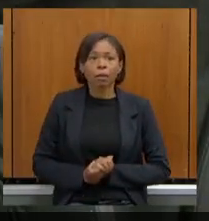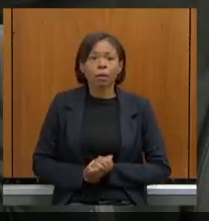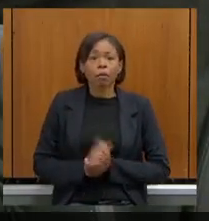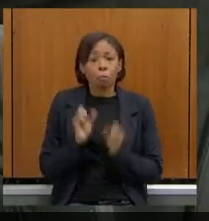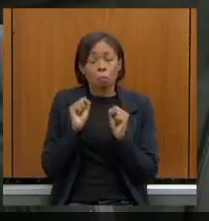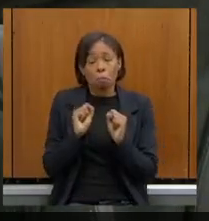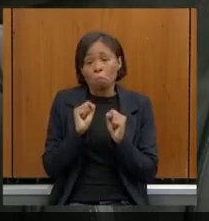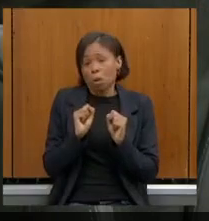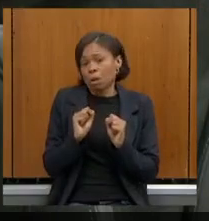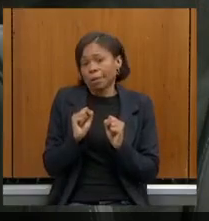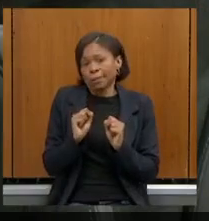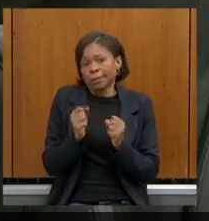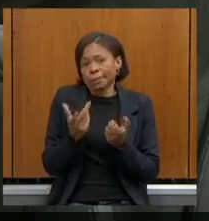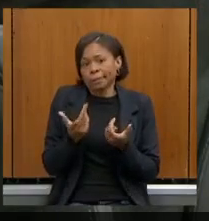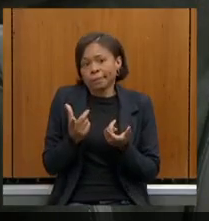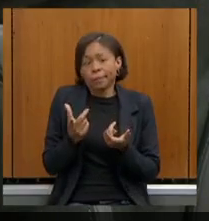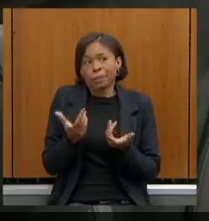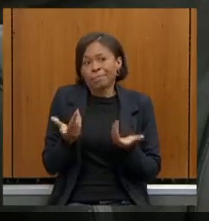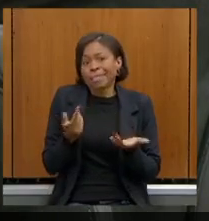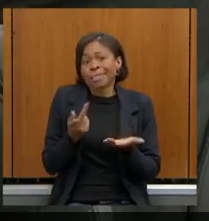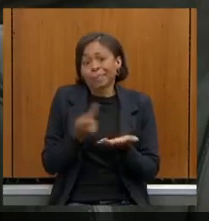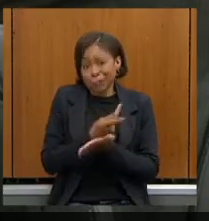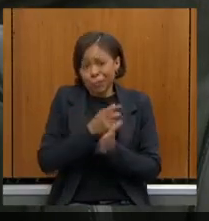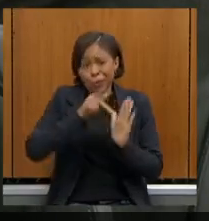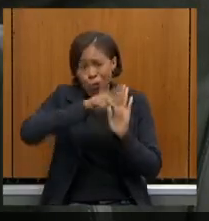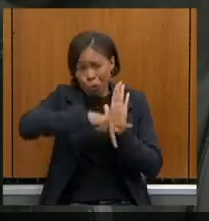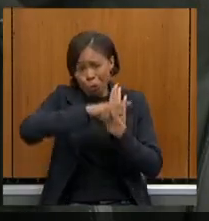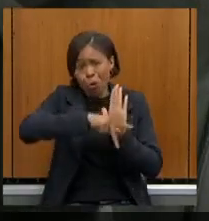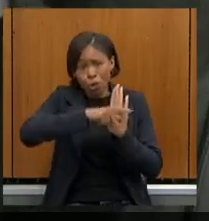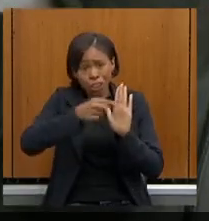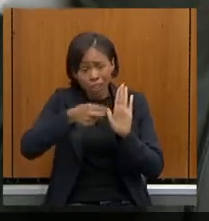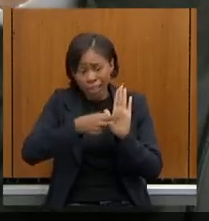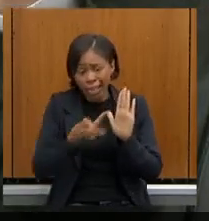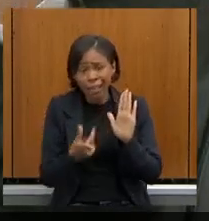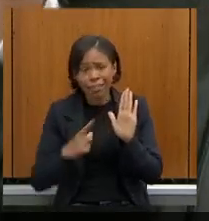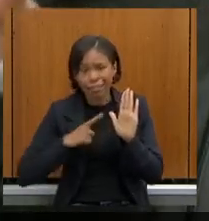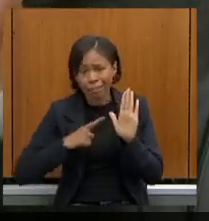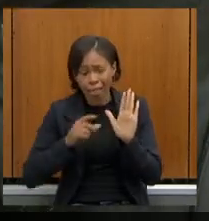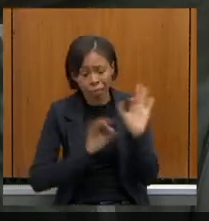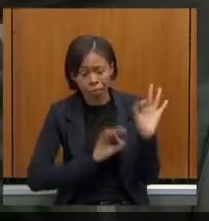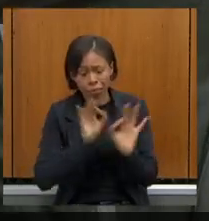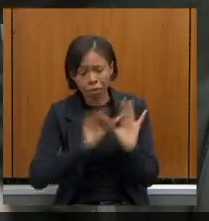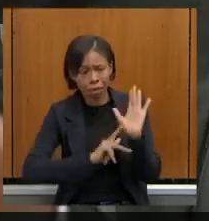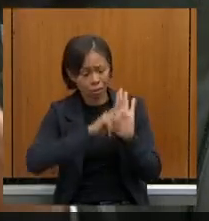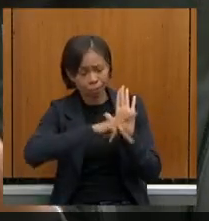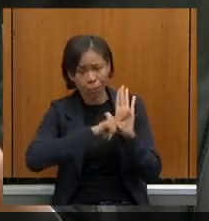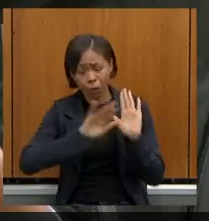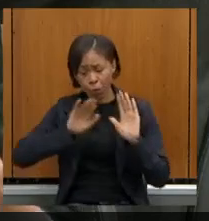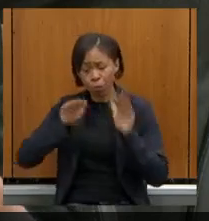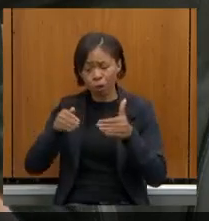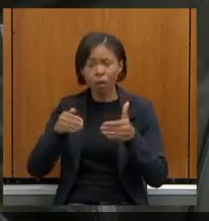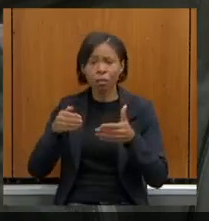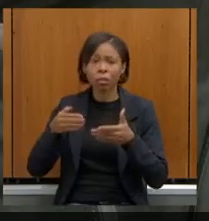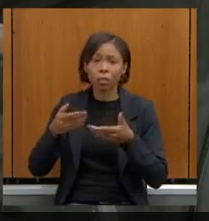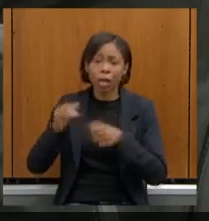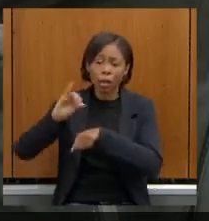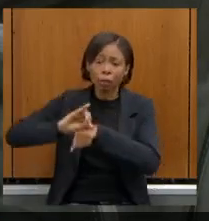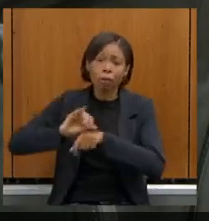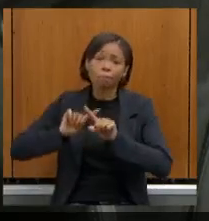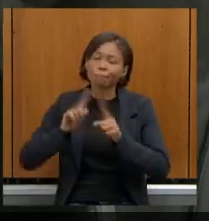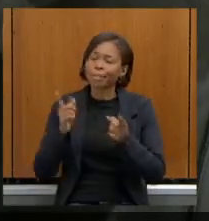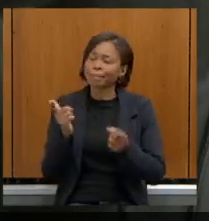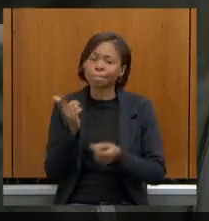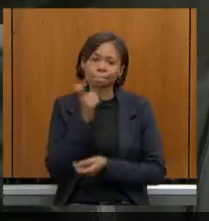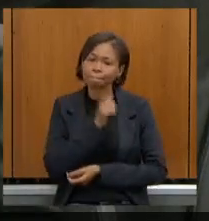poderíamos e tem o projeto sendo feito para captar eu arrumo o recurso não tem problema mas não consigo igual a Cozinha